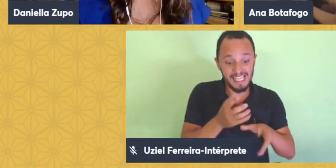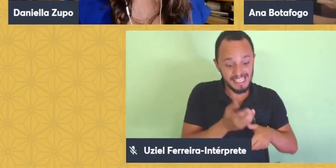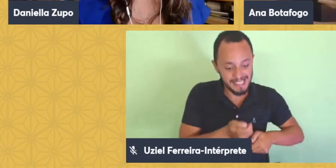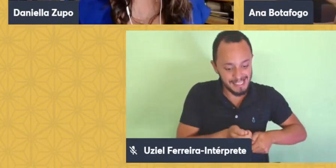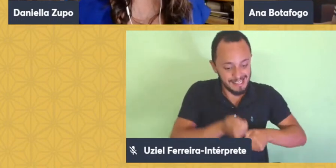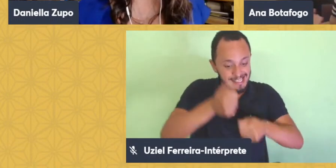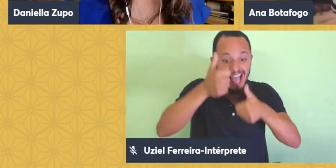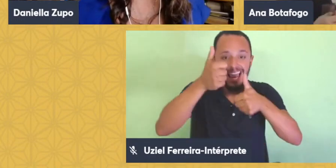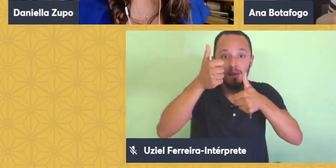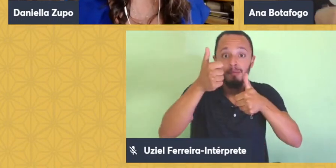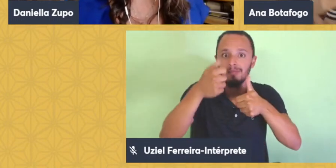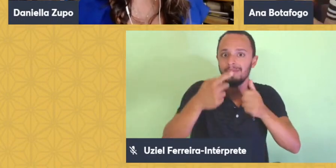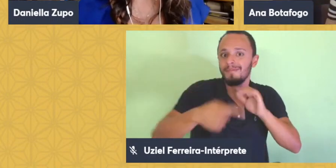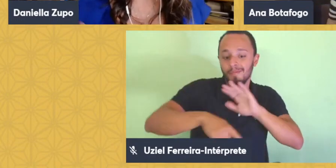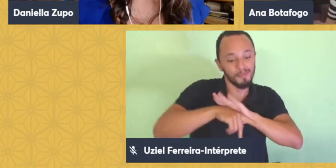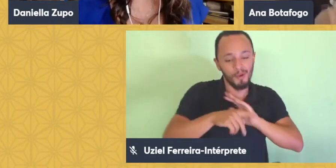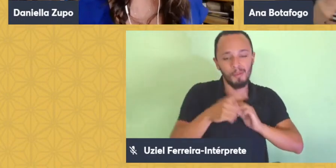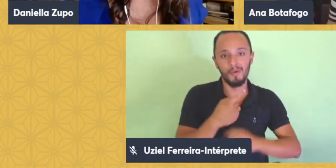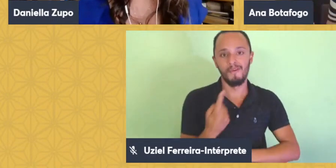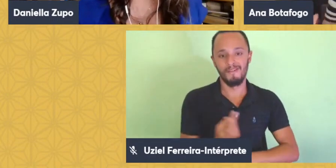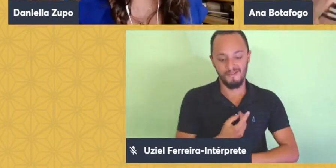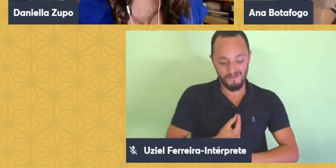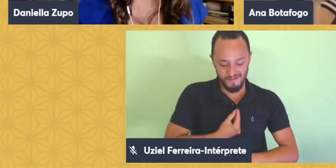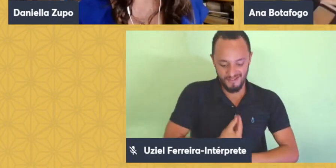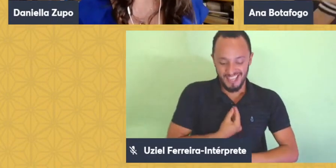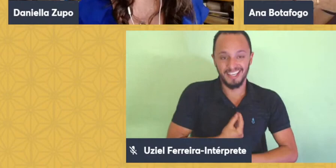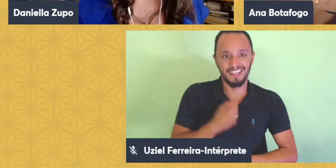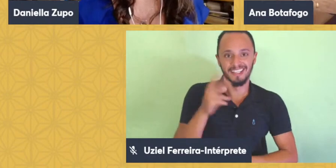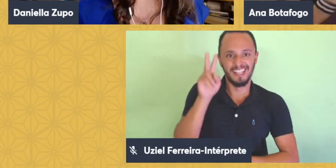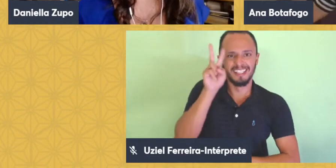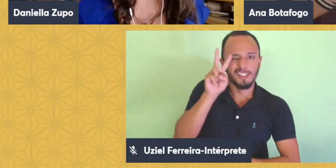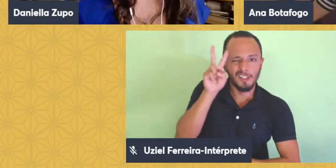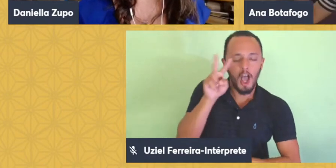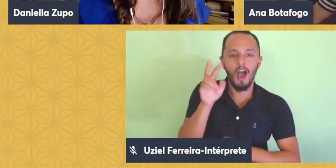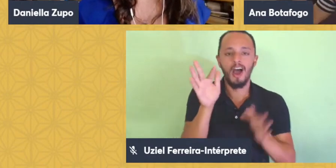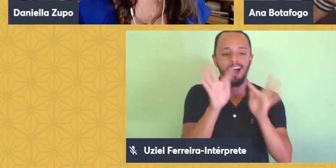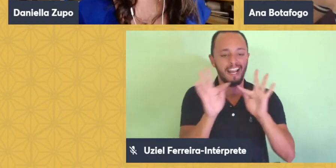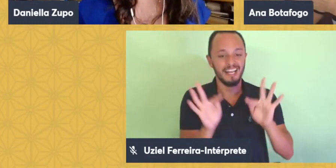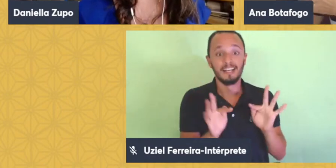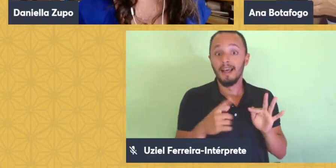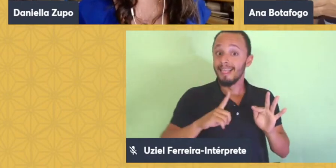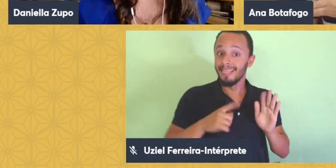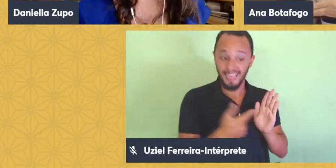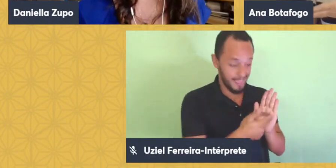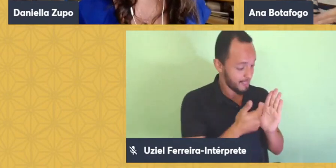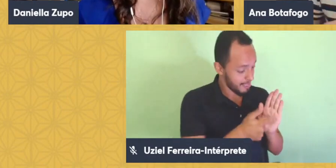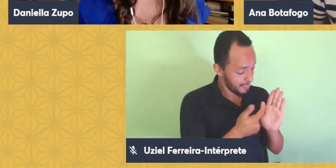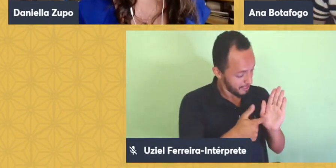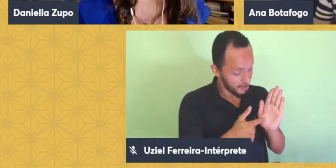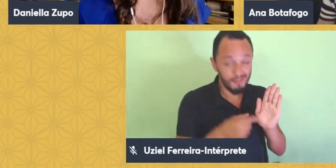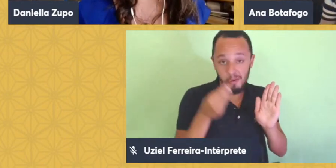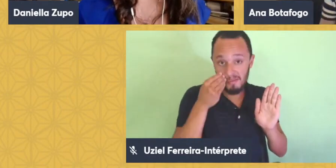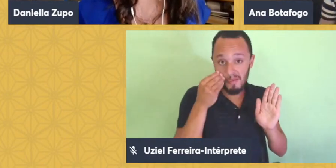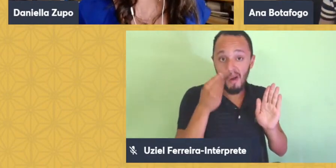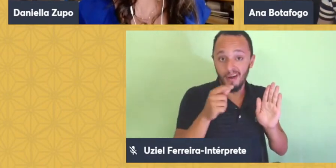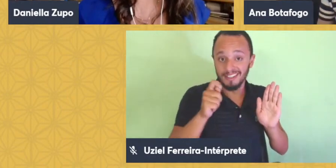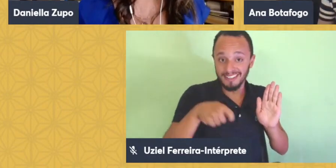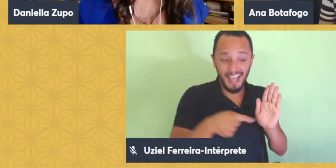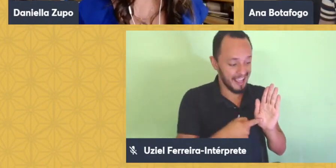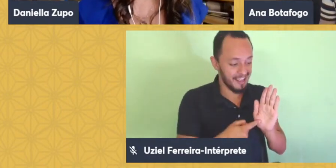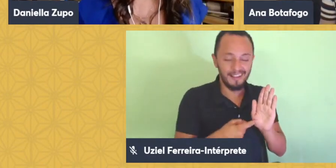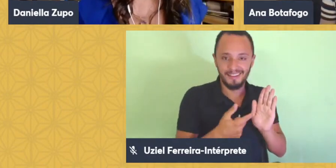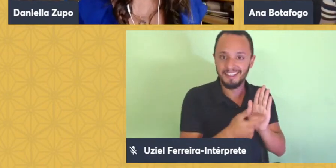vida cheia de alegrias e de histórias que está nesse livro essa vida está toda escrita nesse livro